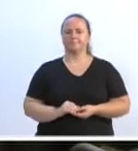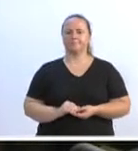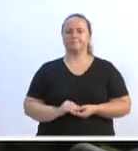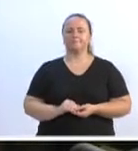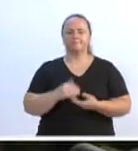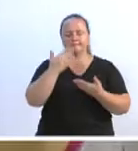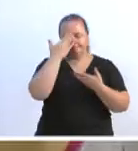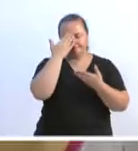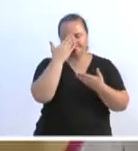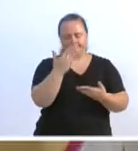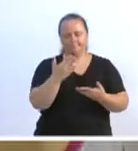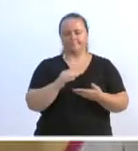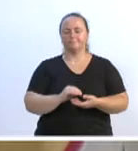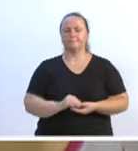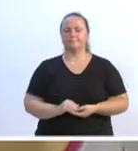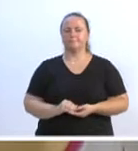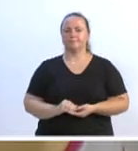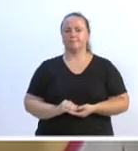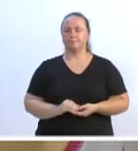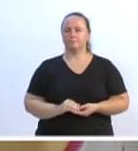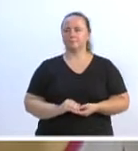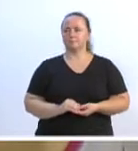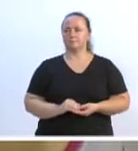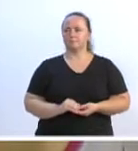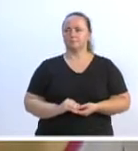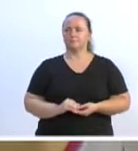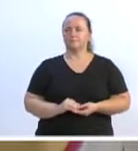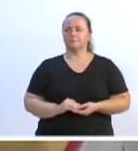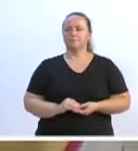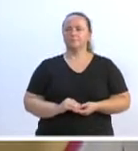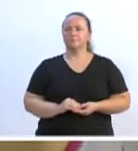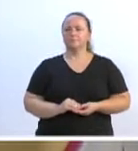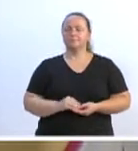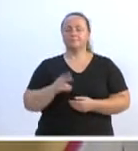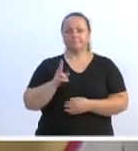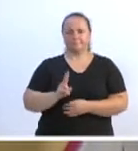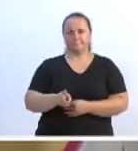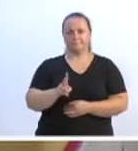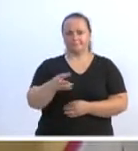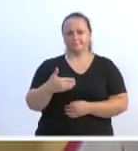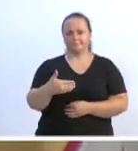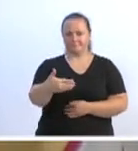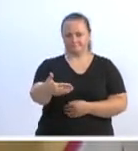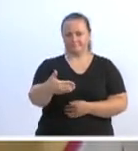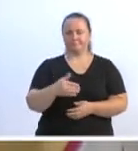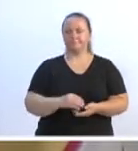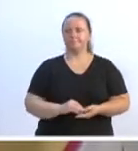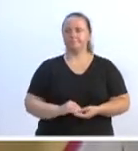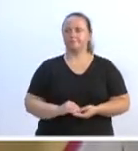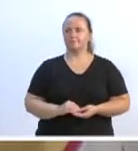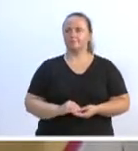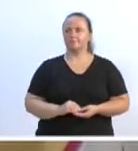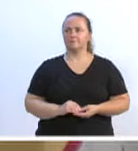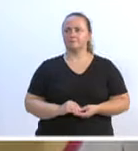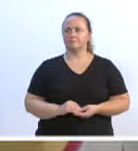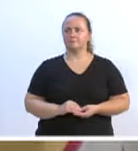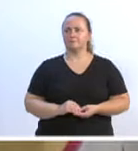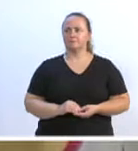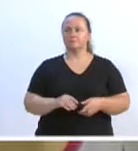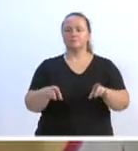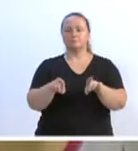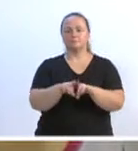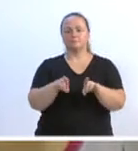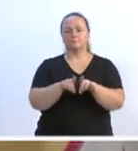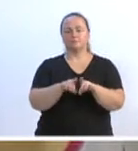obrigado o vereador almir dando continuidade ao meu pronunciamento eu gostaria também de destacar aqui as